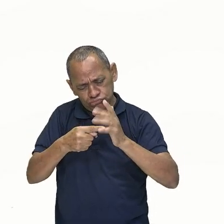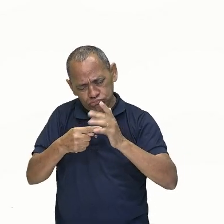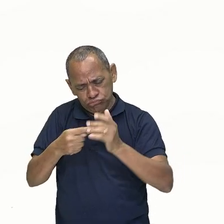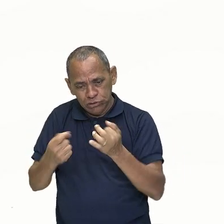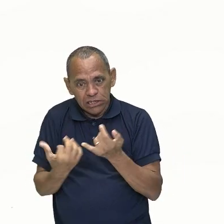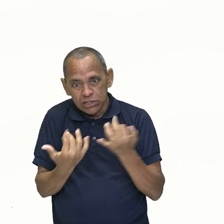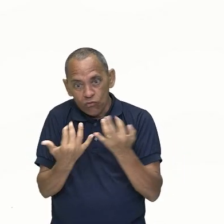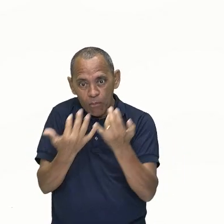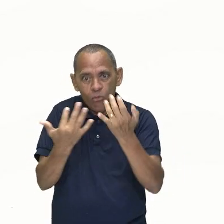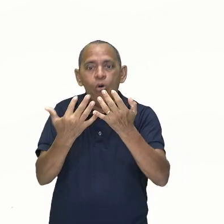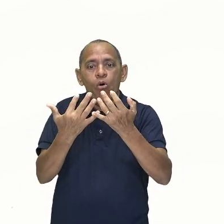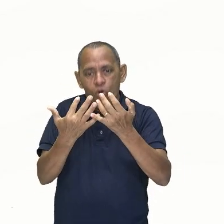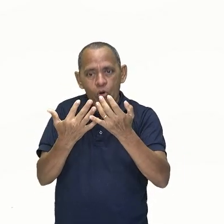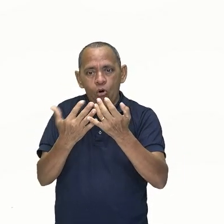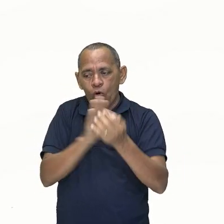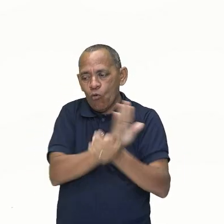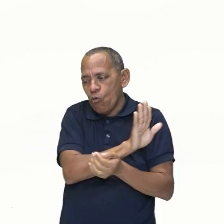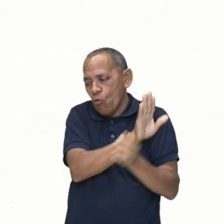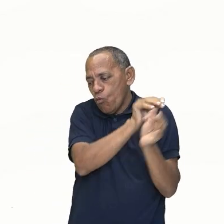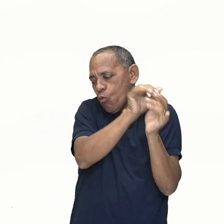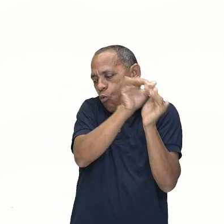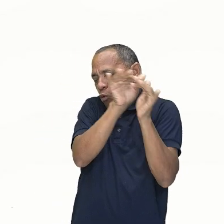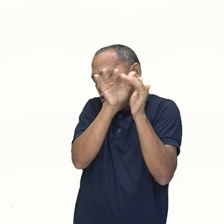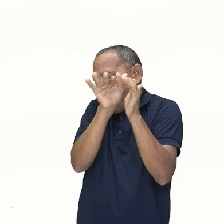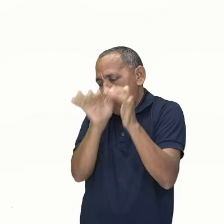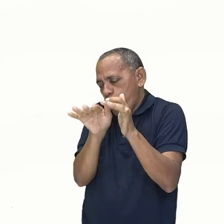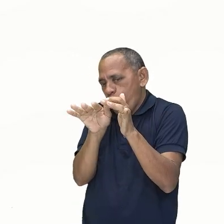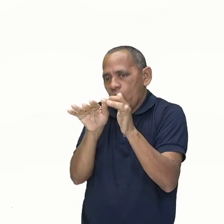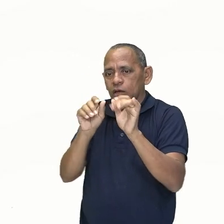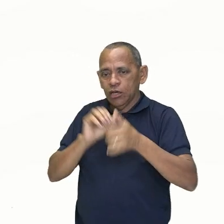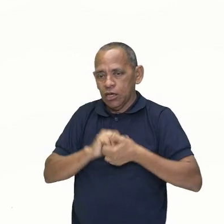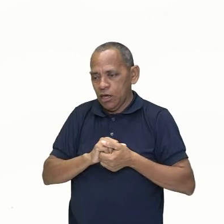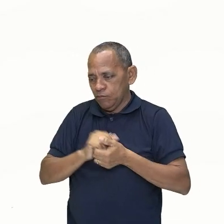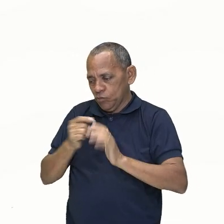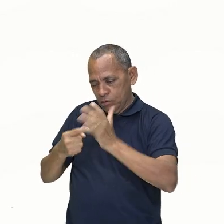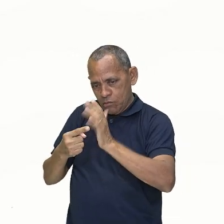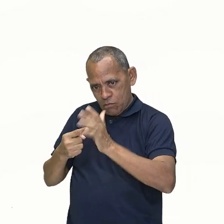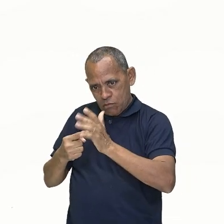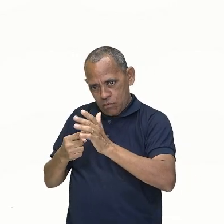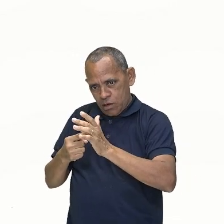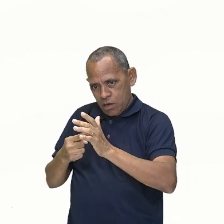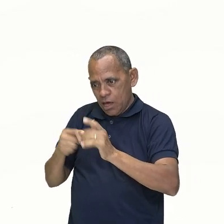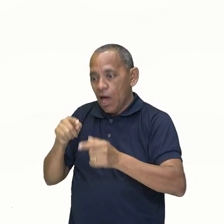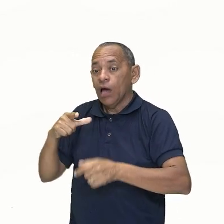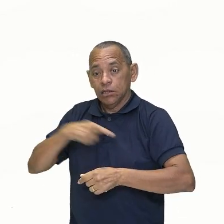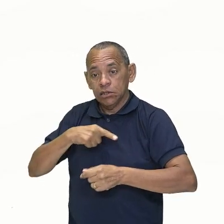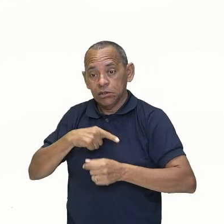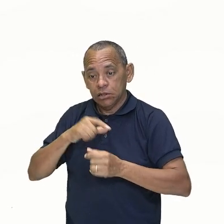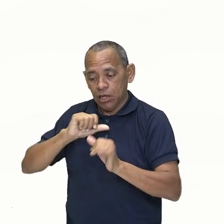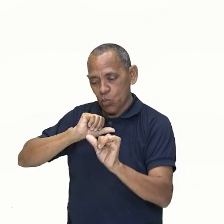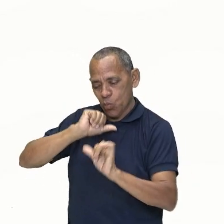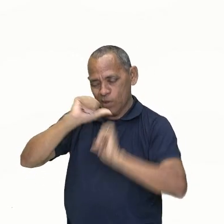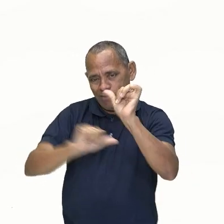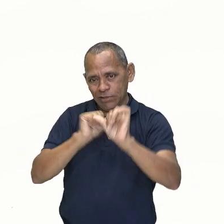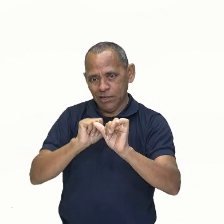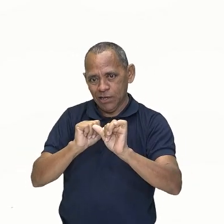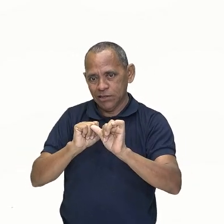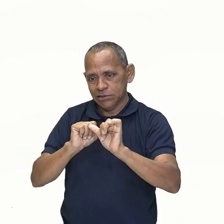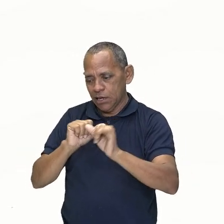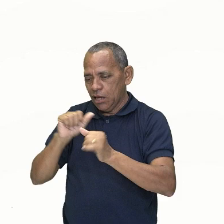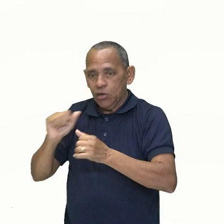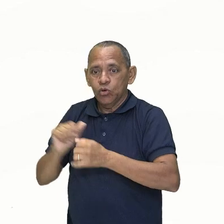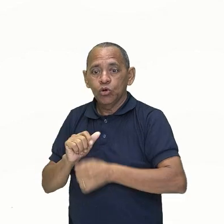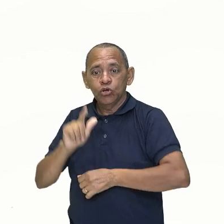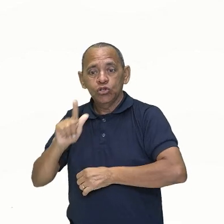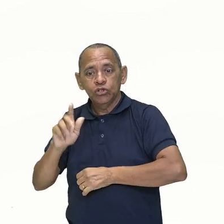enviado, né, exatamente para essa turbina girar, e a gente tem aqui um gerador elétrico, né? Esse gerador elétrico,